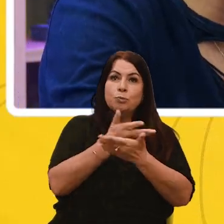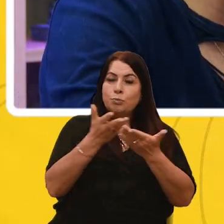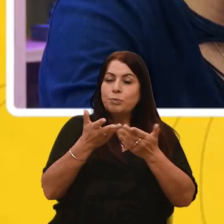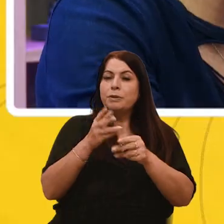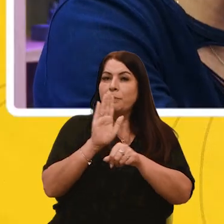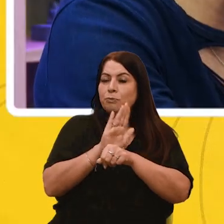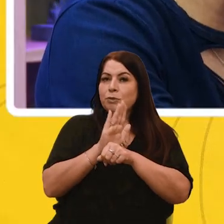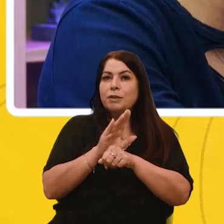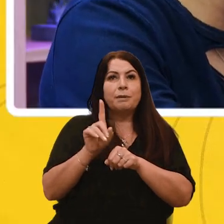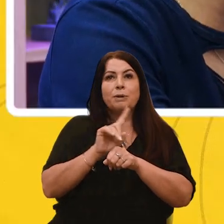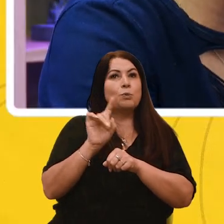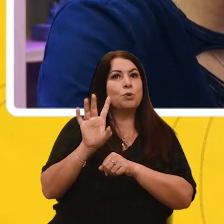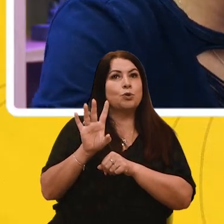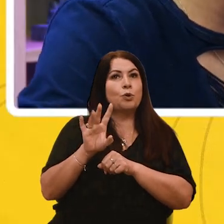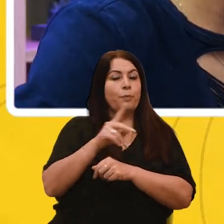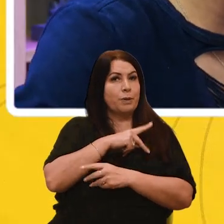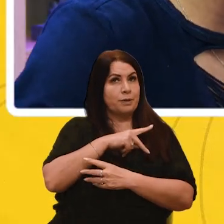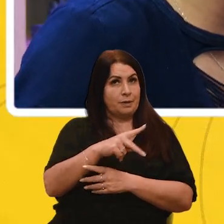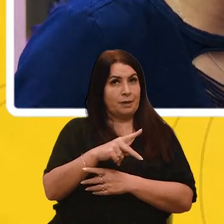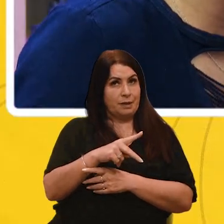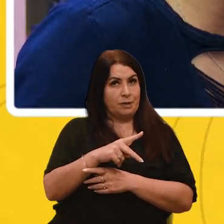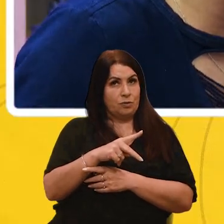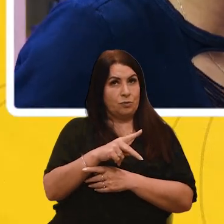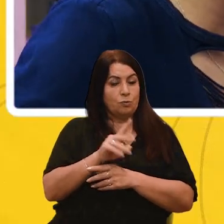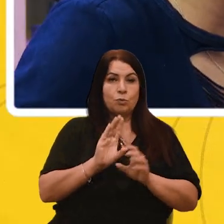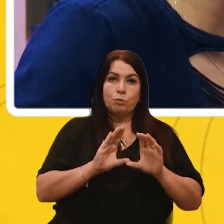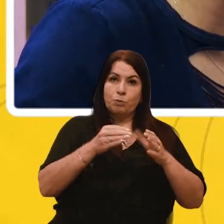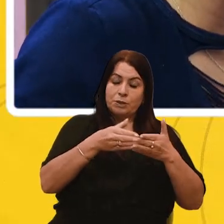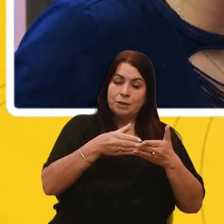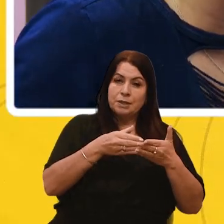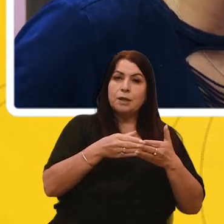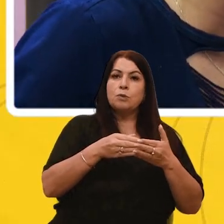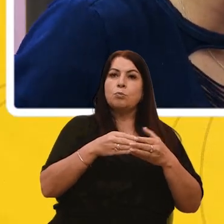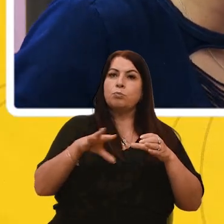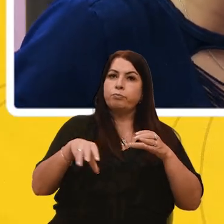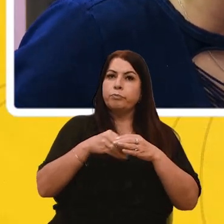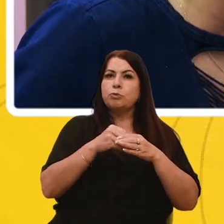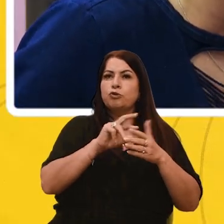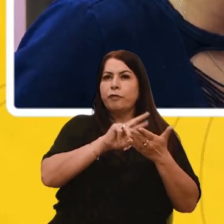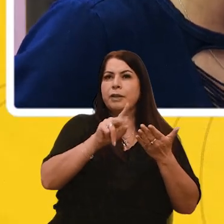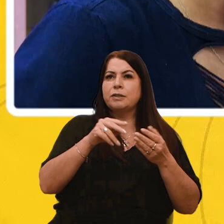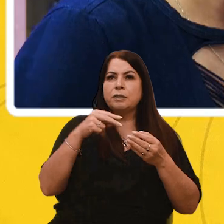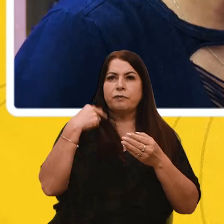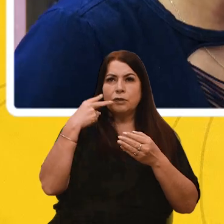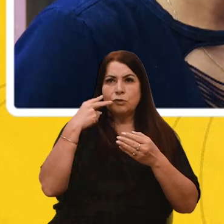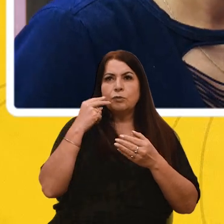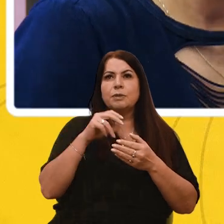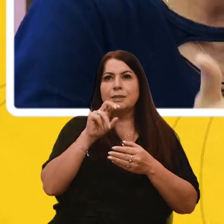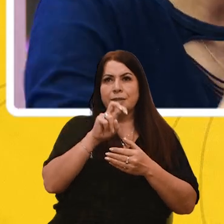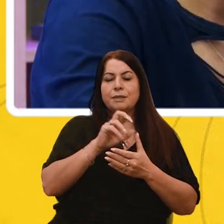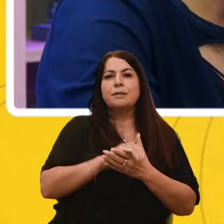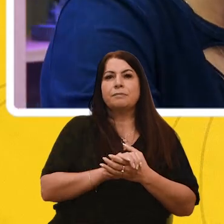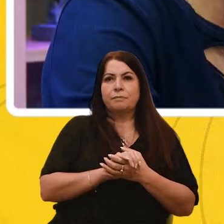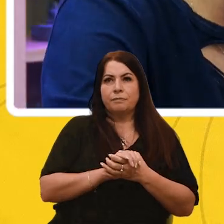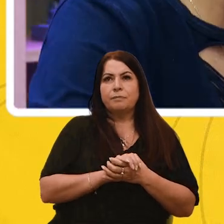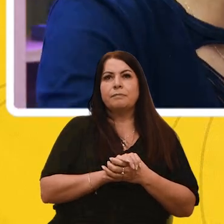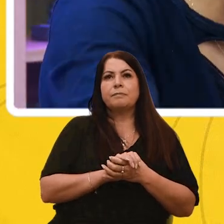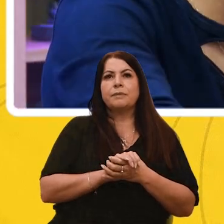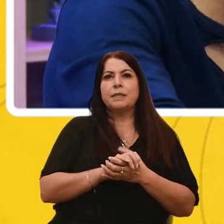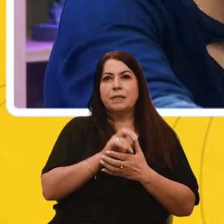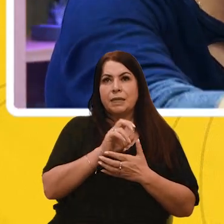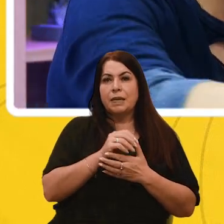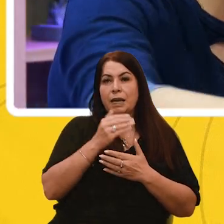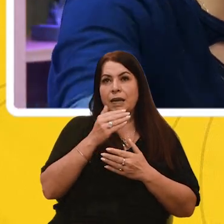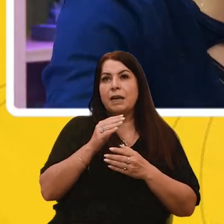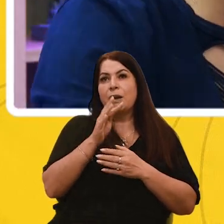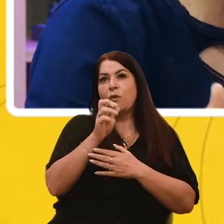E, inclusive, não é só o presidente, né? Uma comissão é composta por vários vereadores. Sim. Então, 5. As